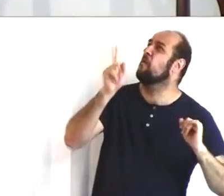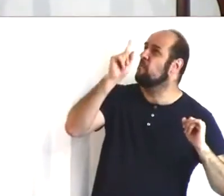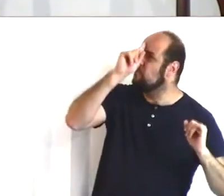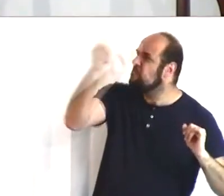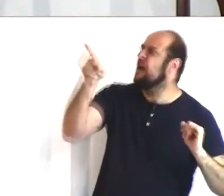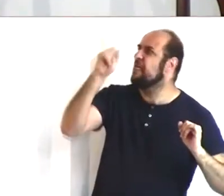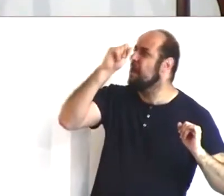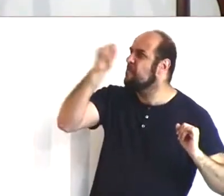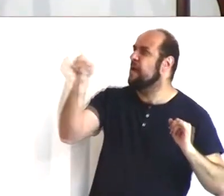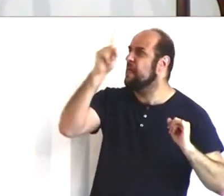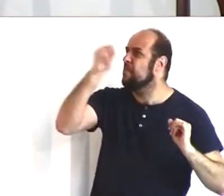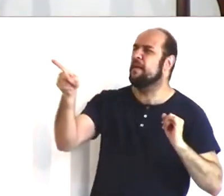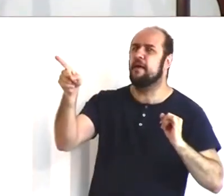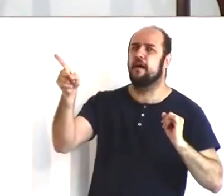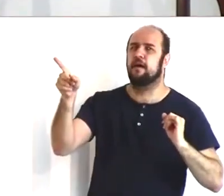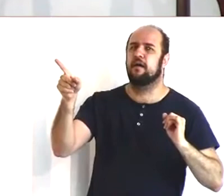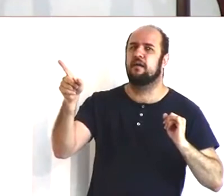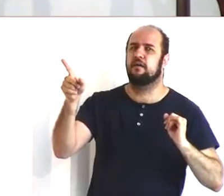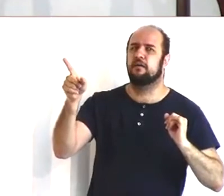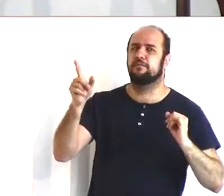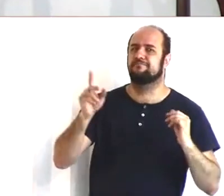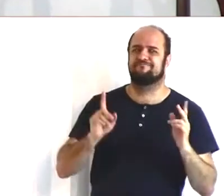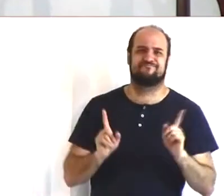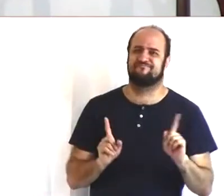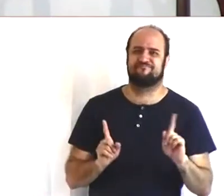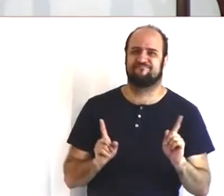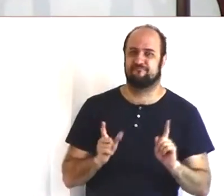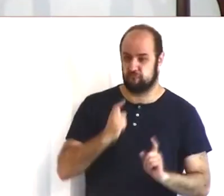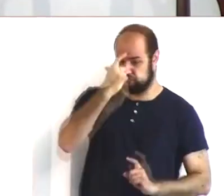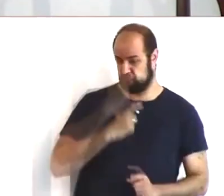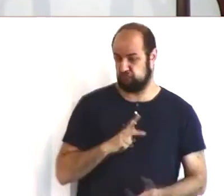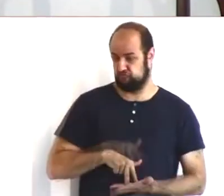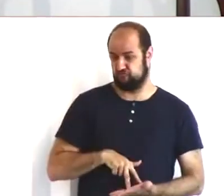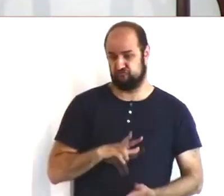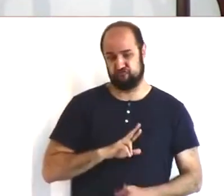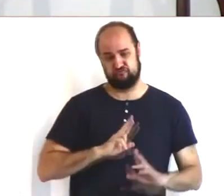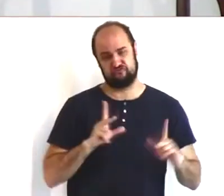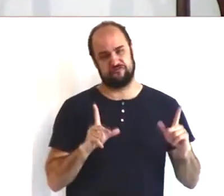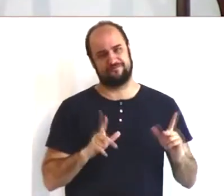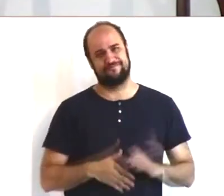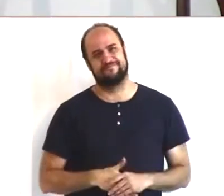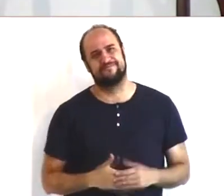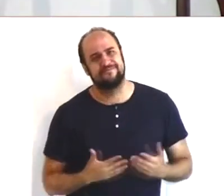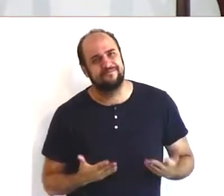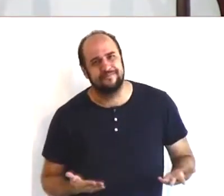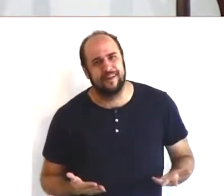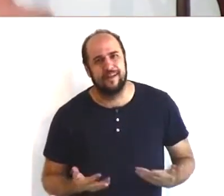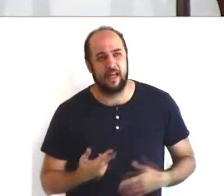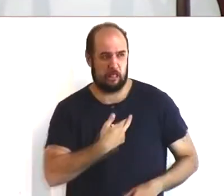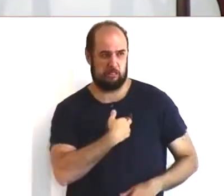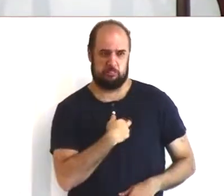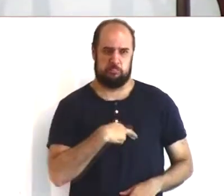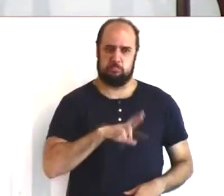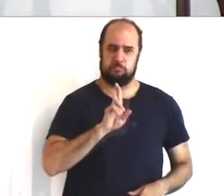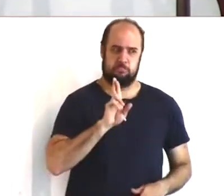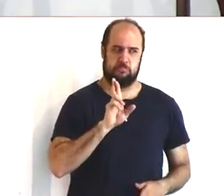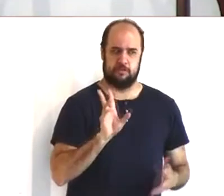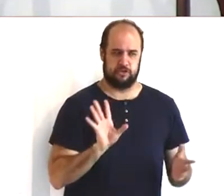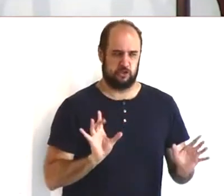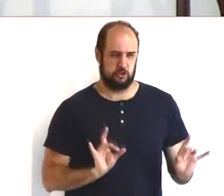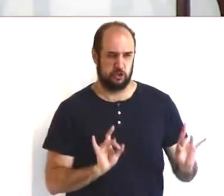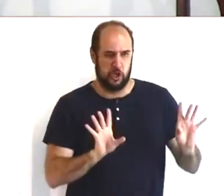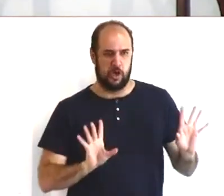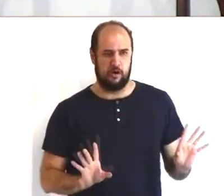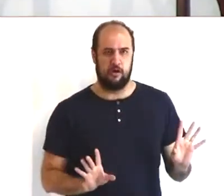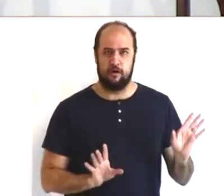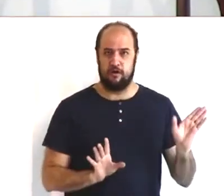eu quero, ao que eu pedi. Não é assim que se vive a fé bíblica. Realmente não é assim. Não é praticando religiosidade como